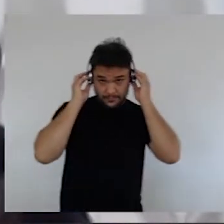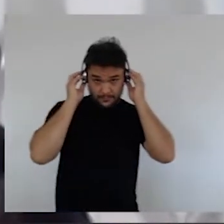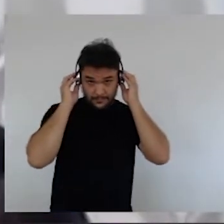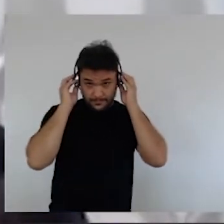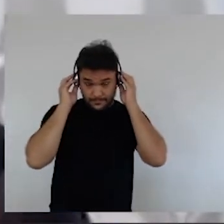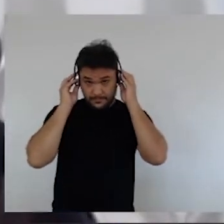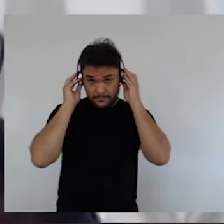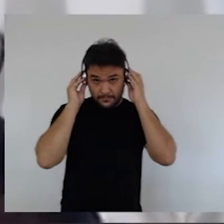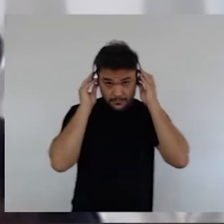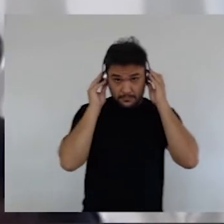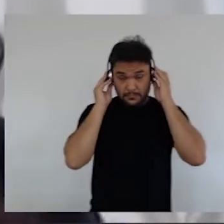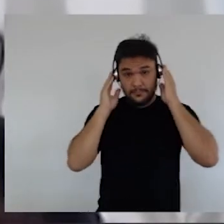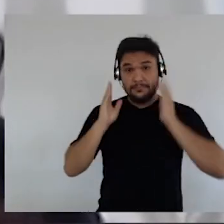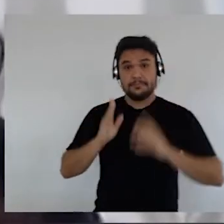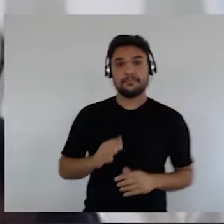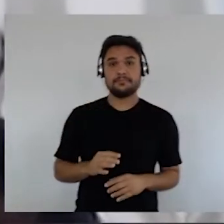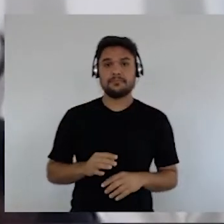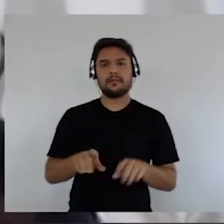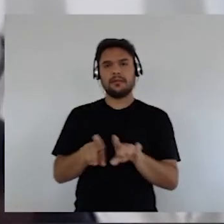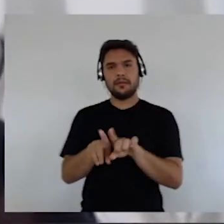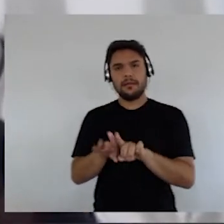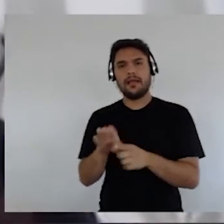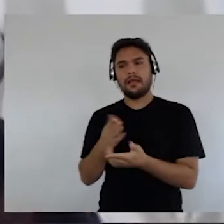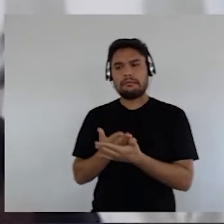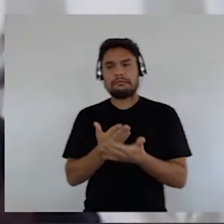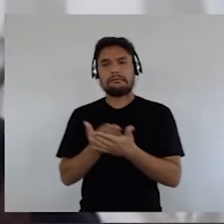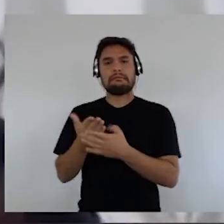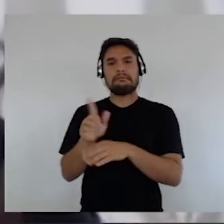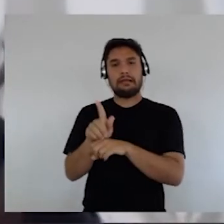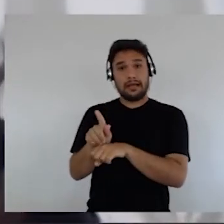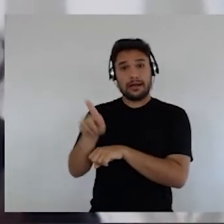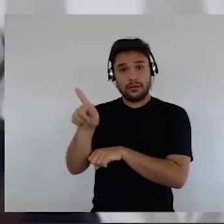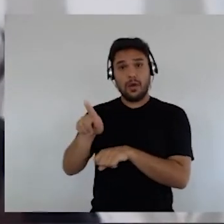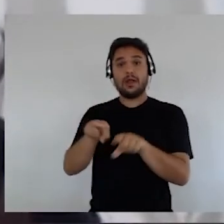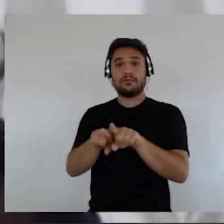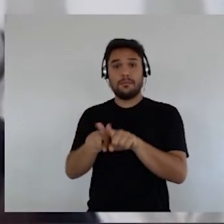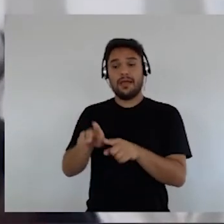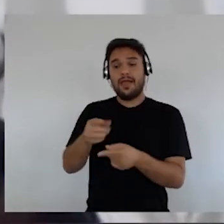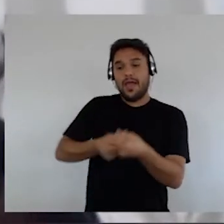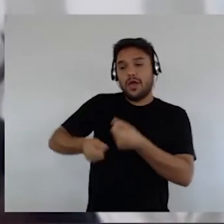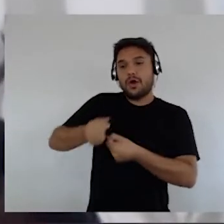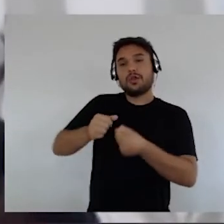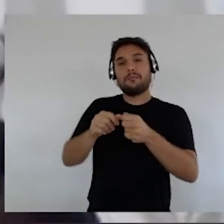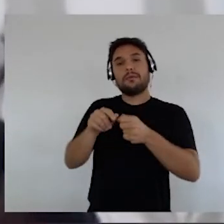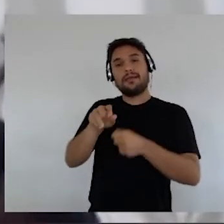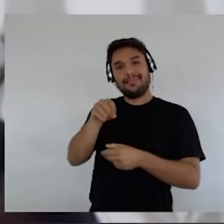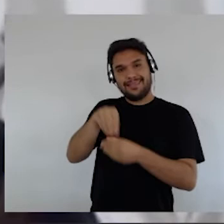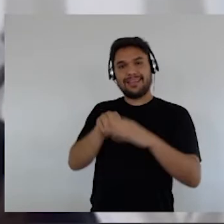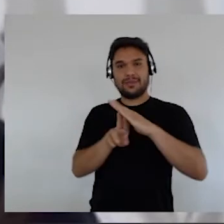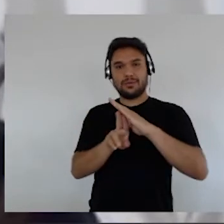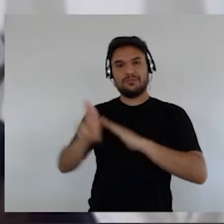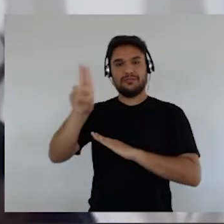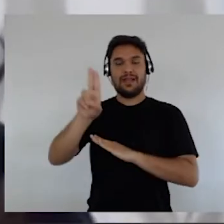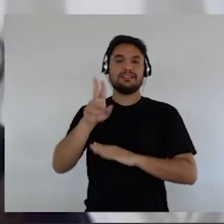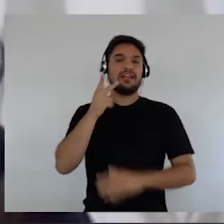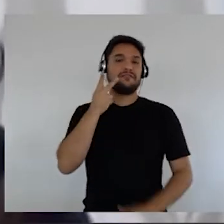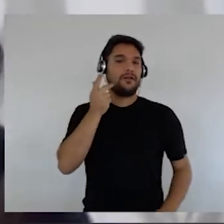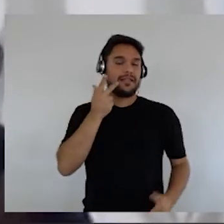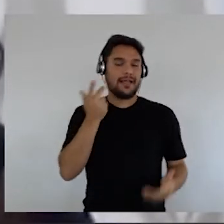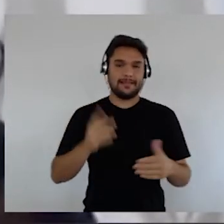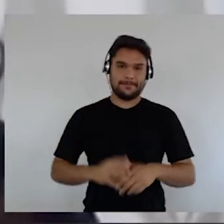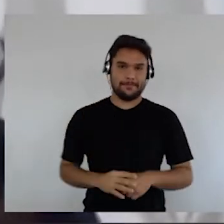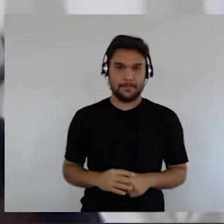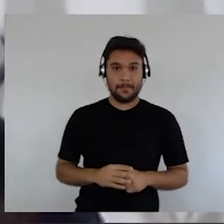Ceará e graduado também graduado em economia pela Universidade de